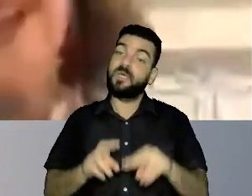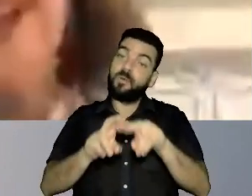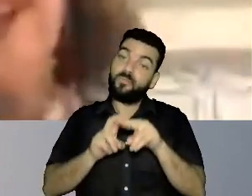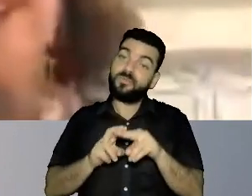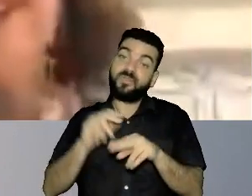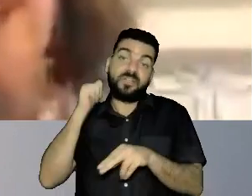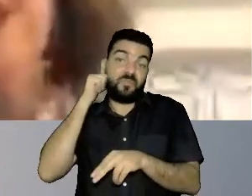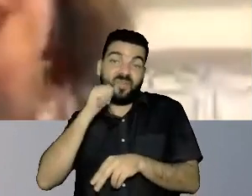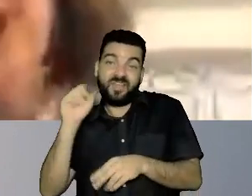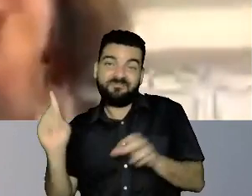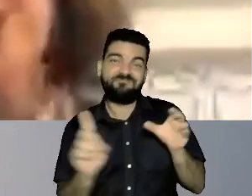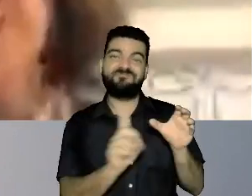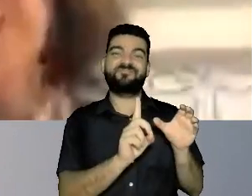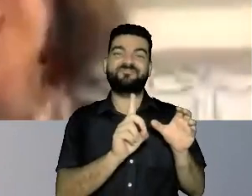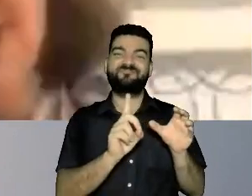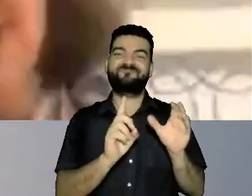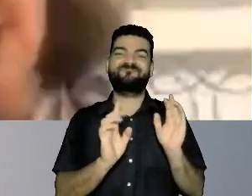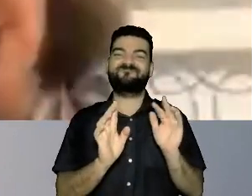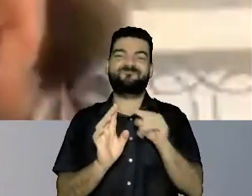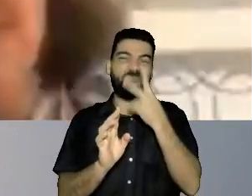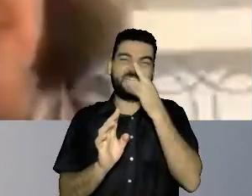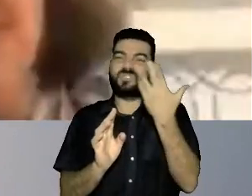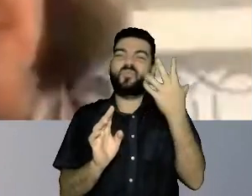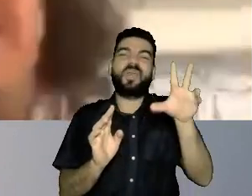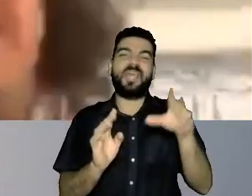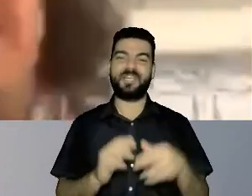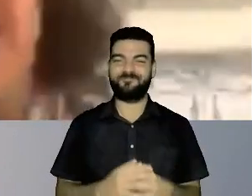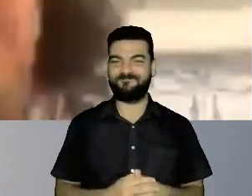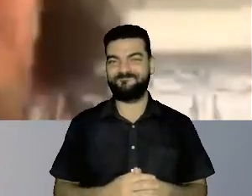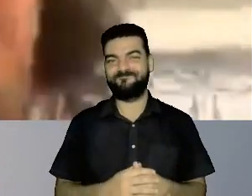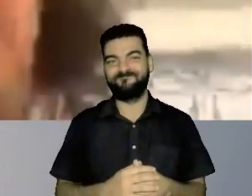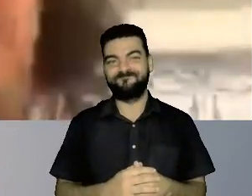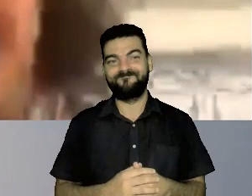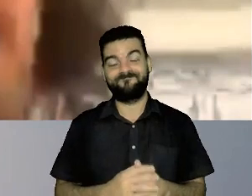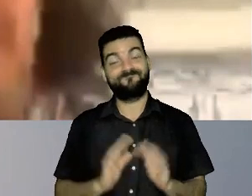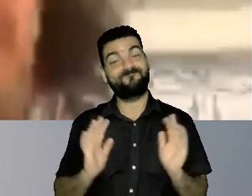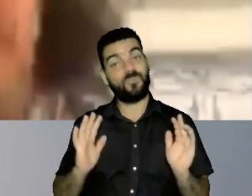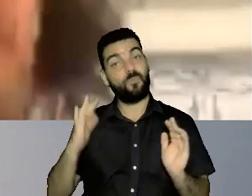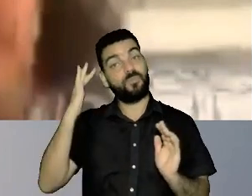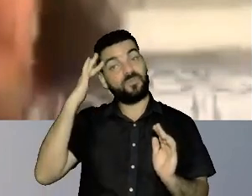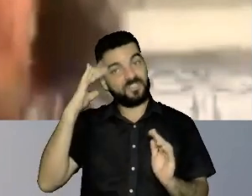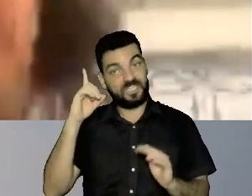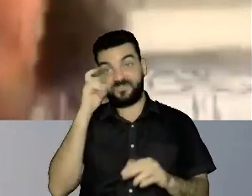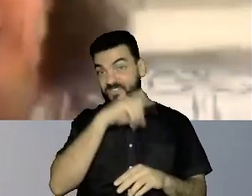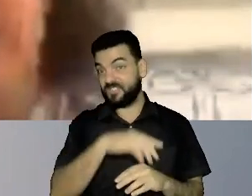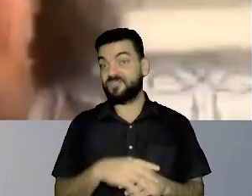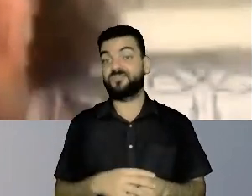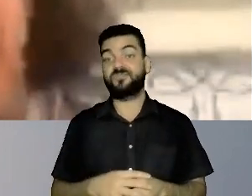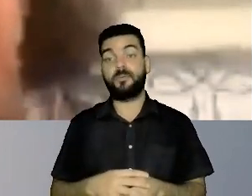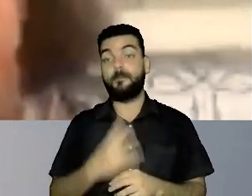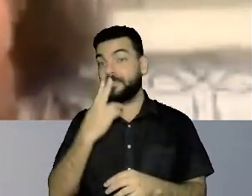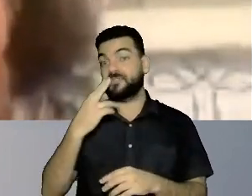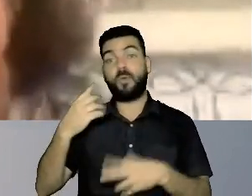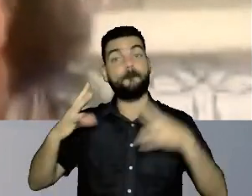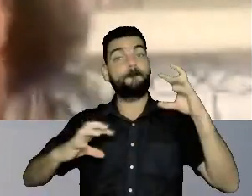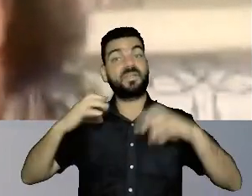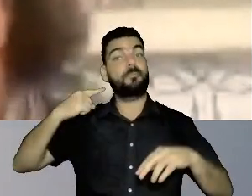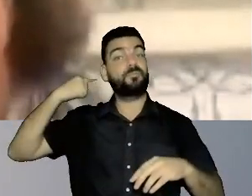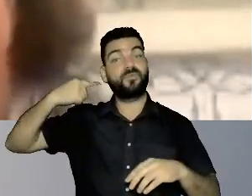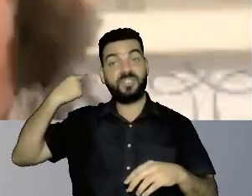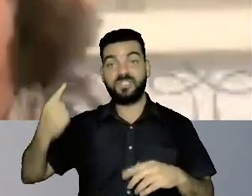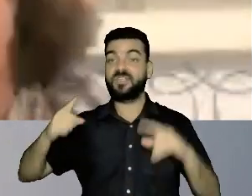né? Então, eu acho que as mulheres têm mais dificuldade de